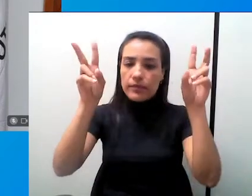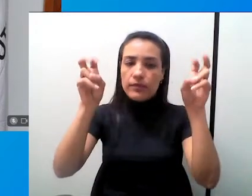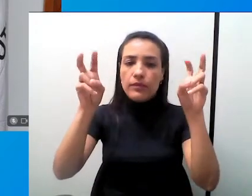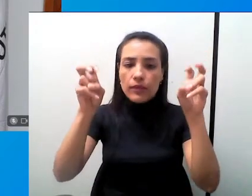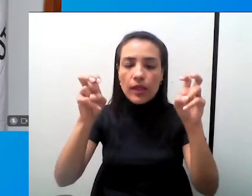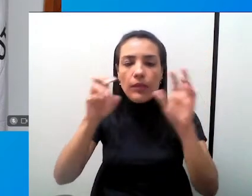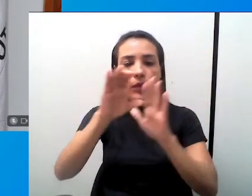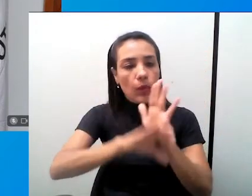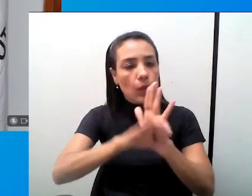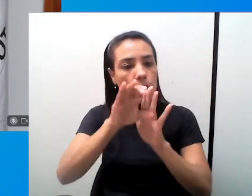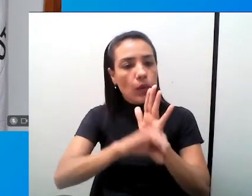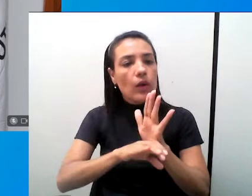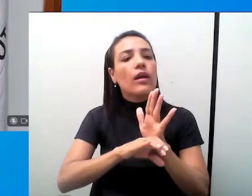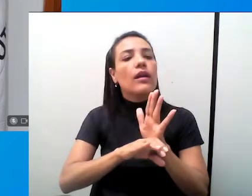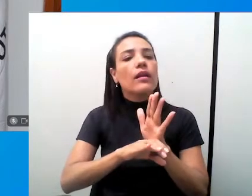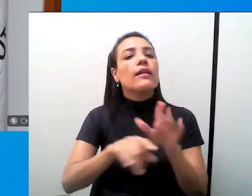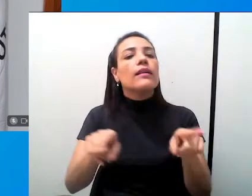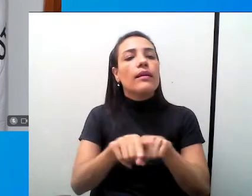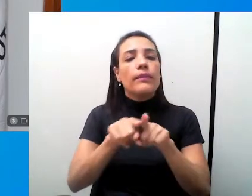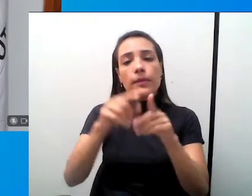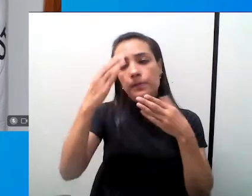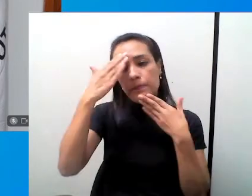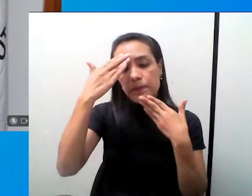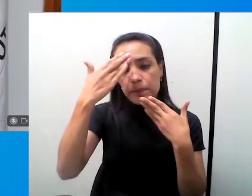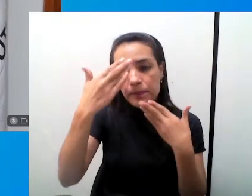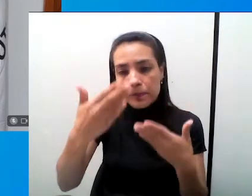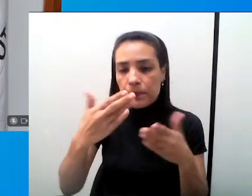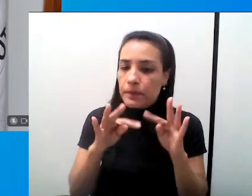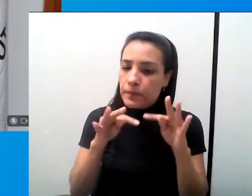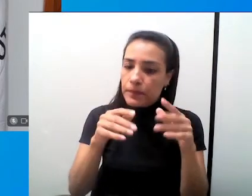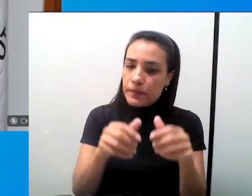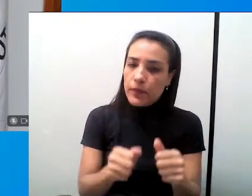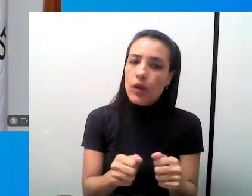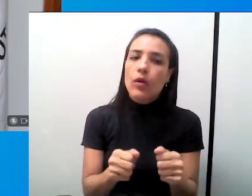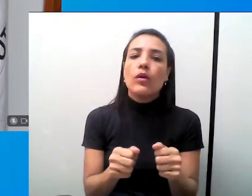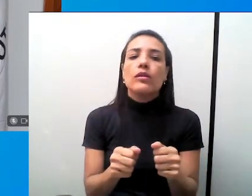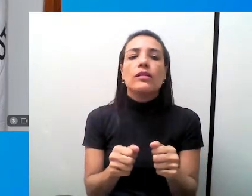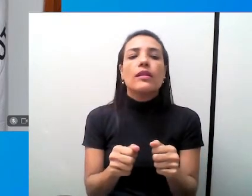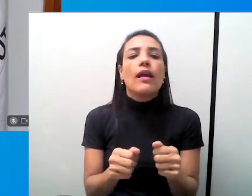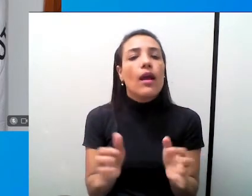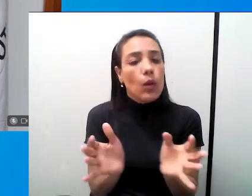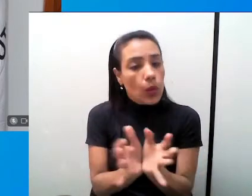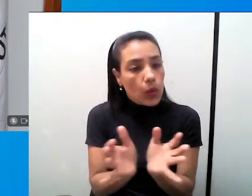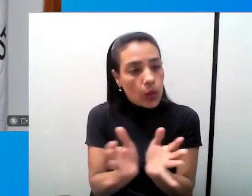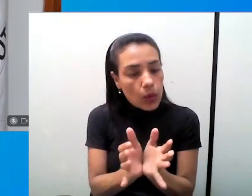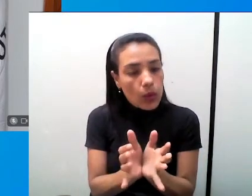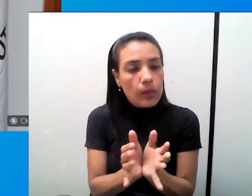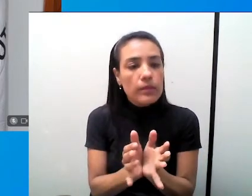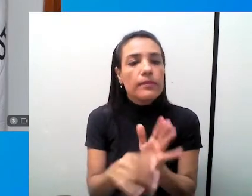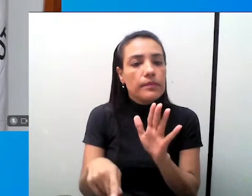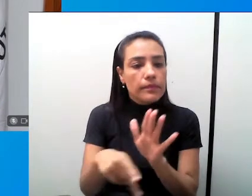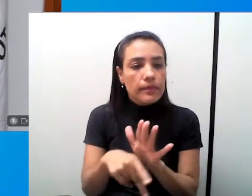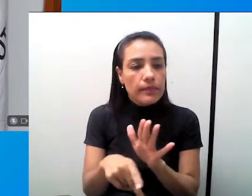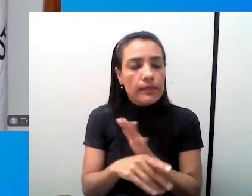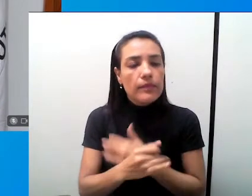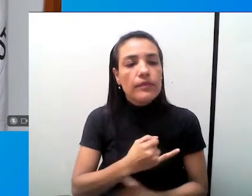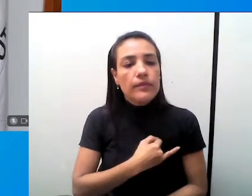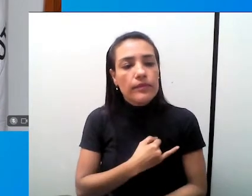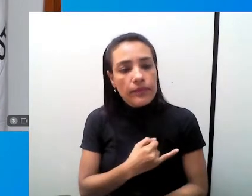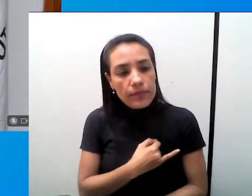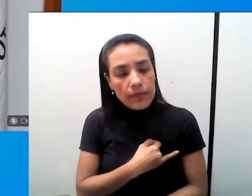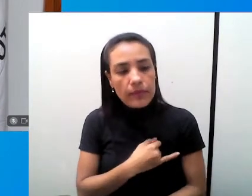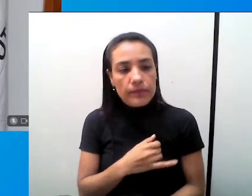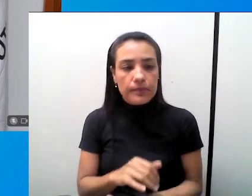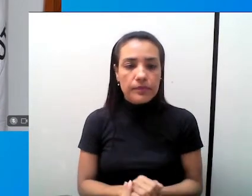meu agradecimento, né, a todo mundo, a Amélia e toda a equipe da PROEX, da PROEM, da